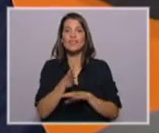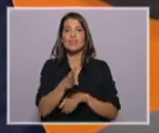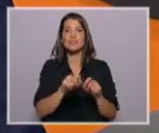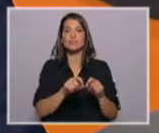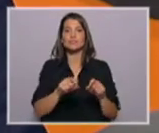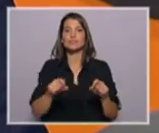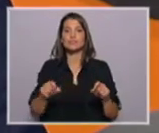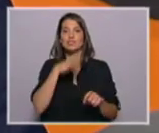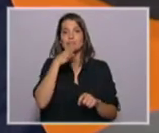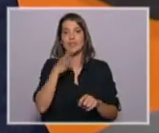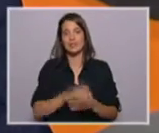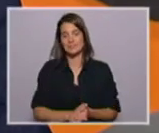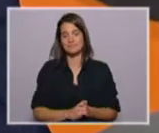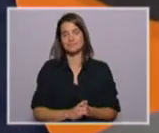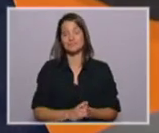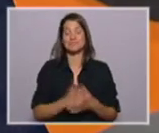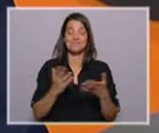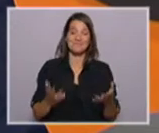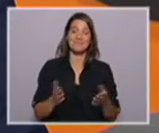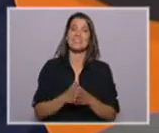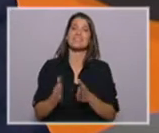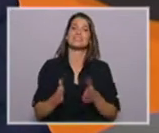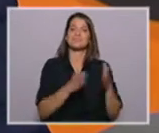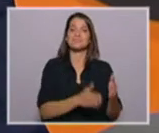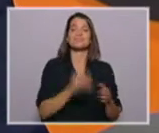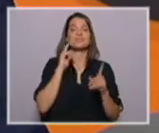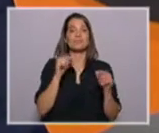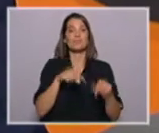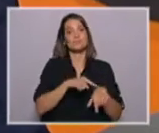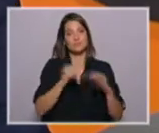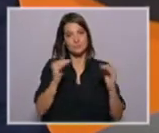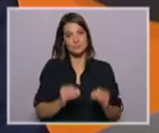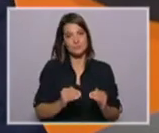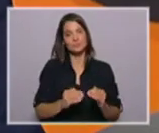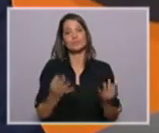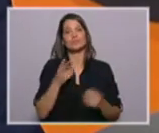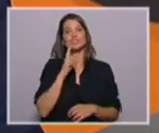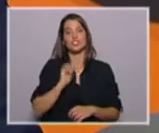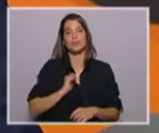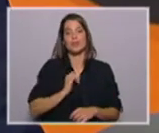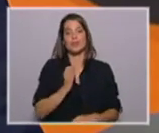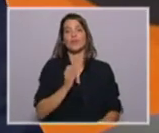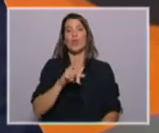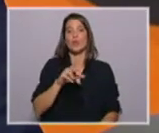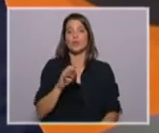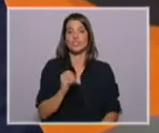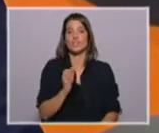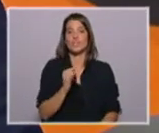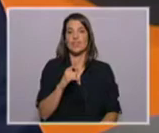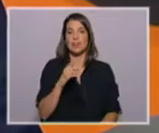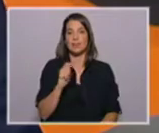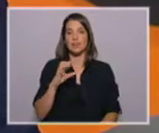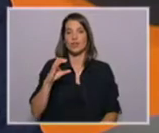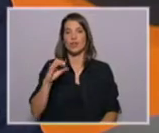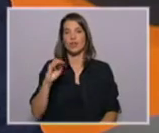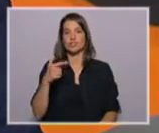transmissão. Enquanto que na rádio, menos horas, esteve o meu chefe Luís Filipe Costa comigo e com mais